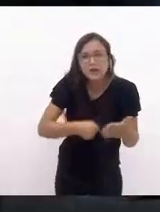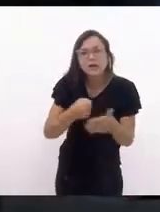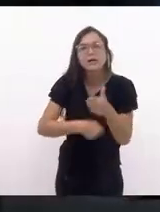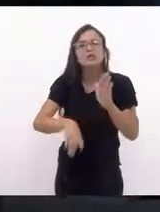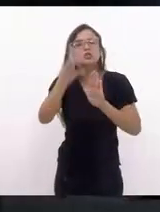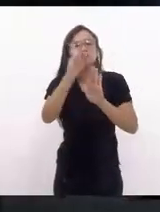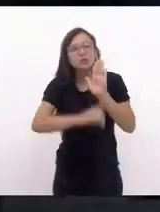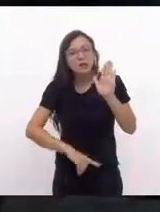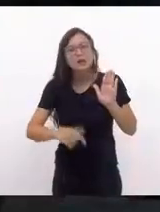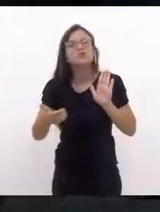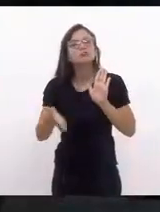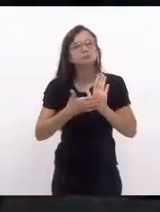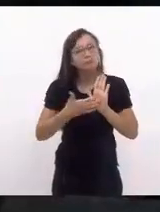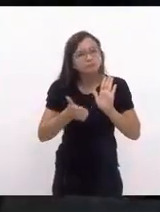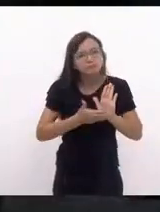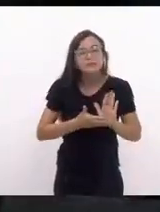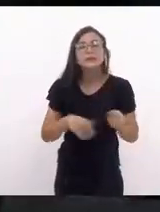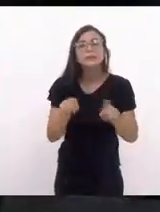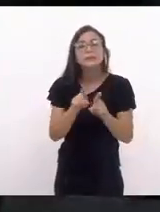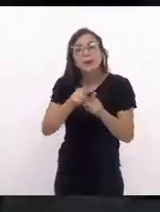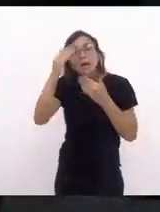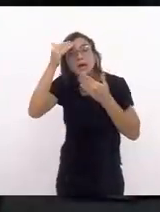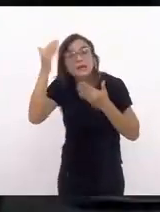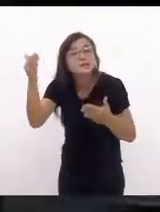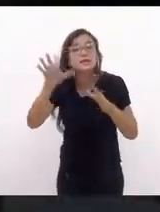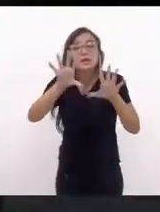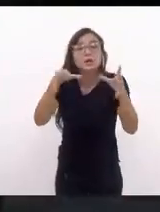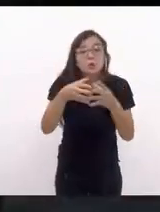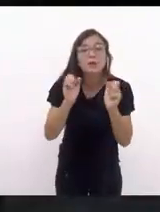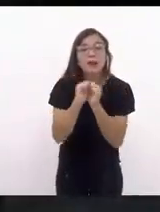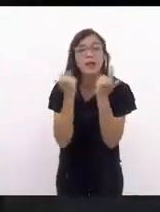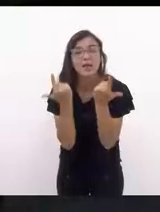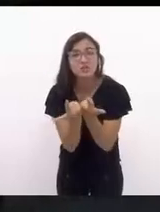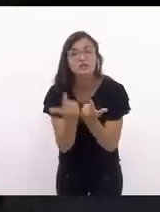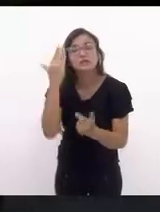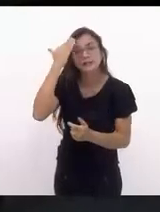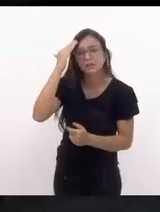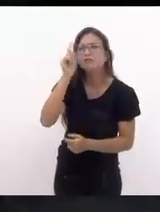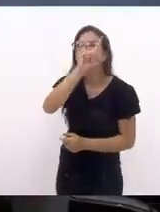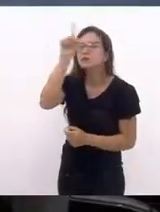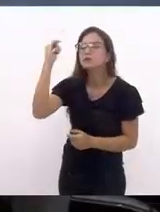e agradeceram o Parlamento que entendeu que vocês têm voz